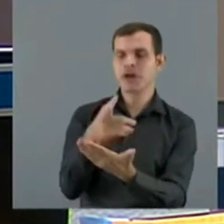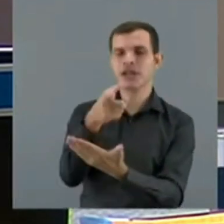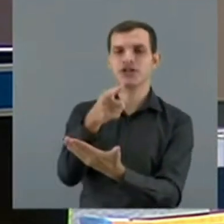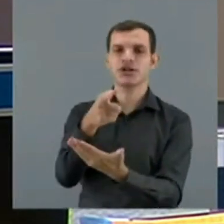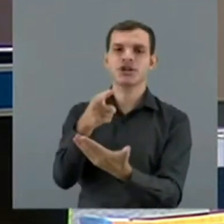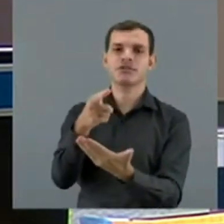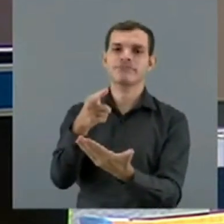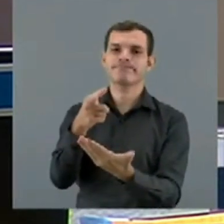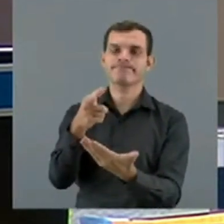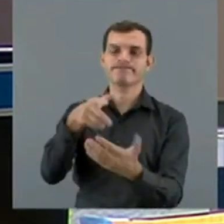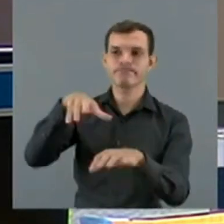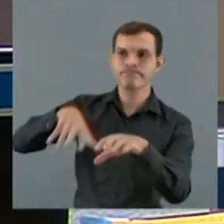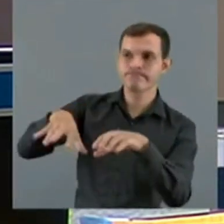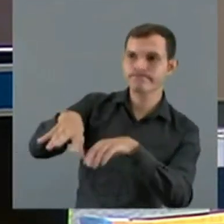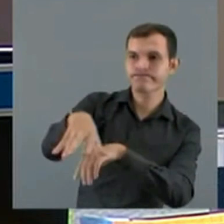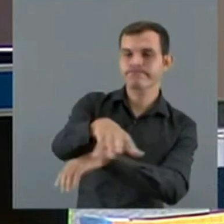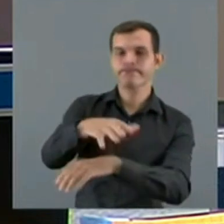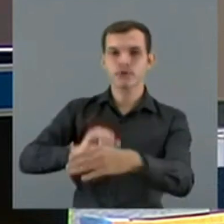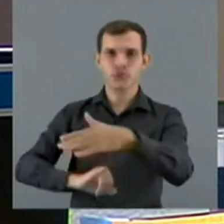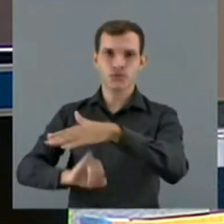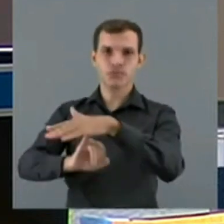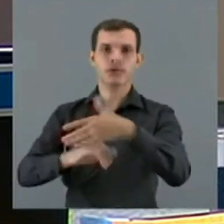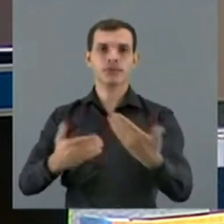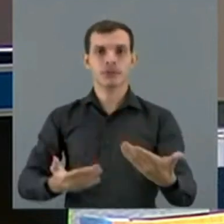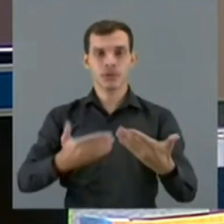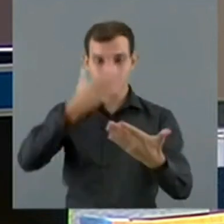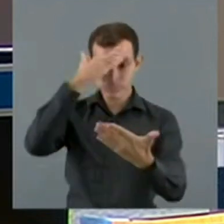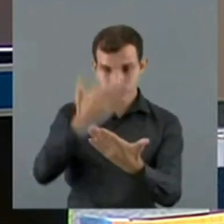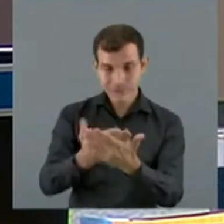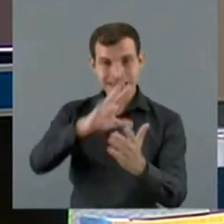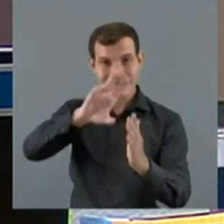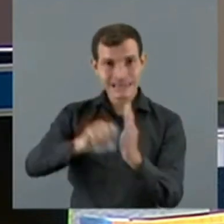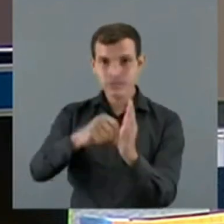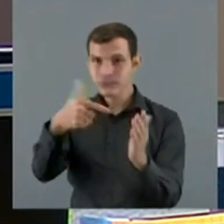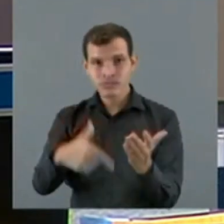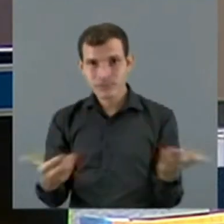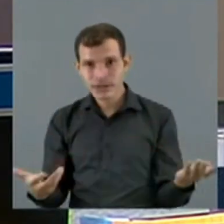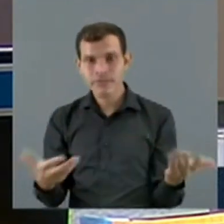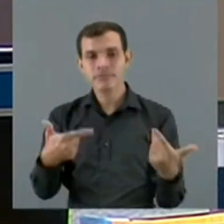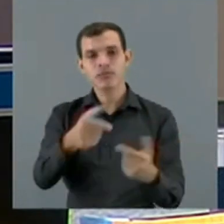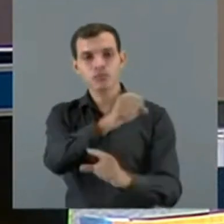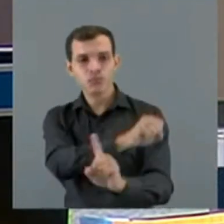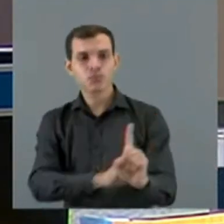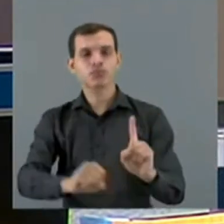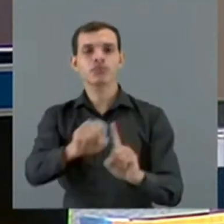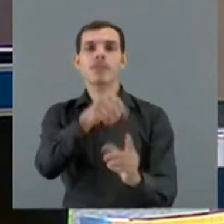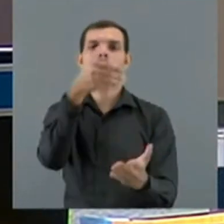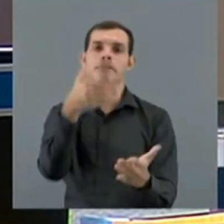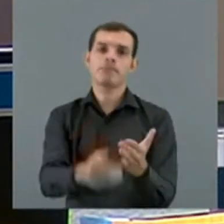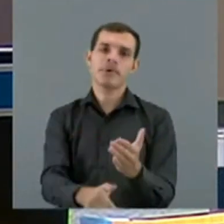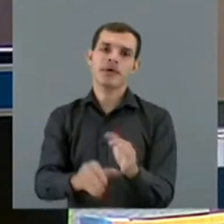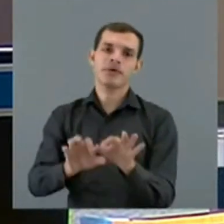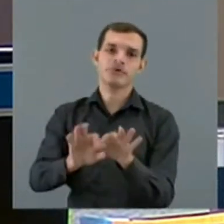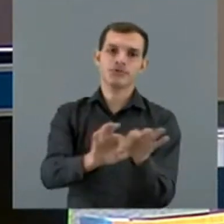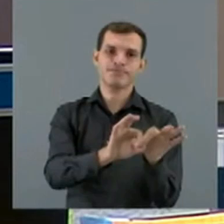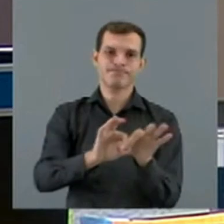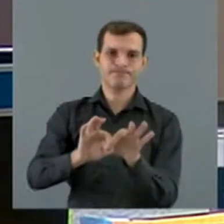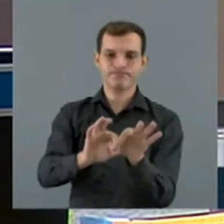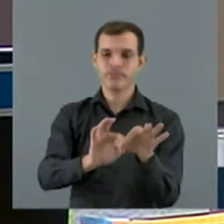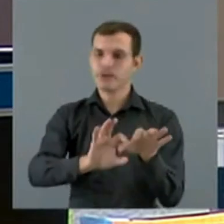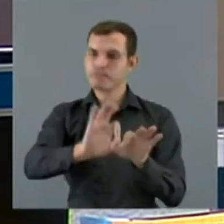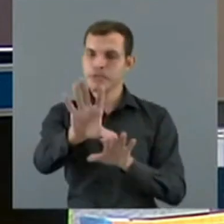instituições. E sem essa confiança simbólica, o tecido social perde sua harmonia e se